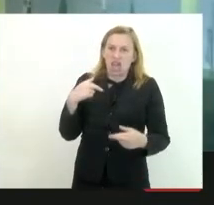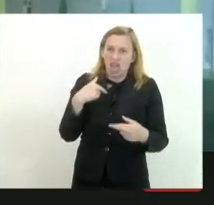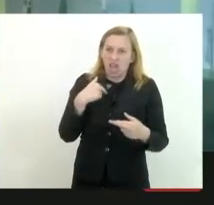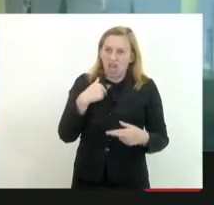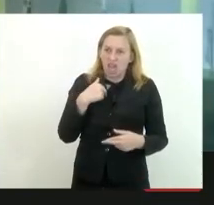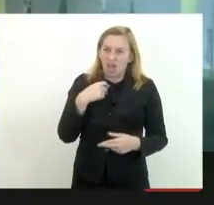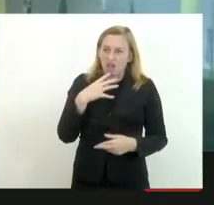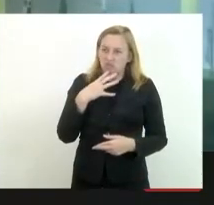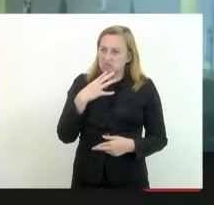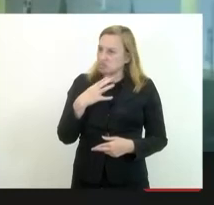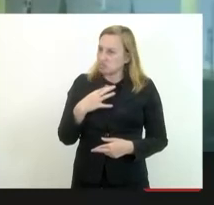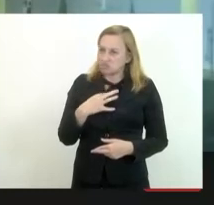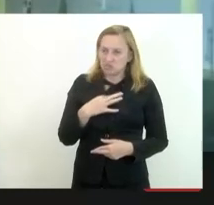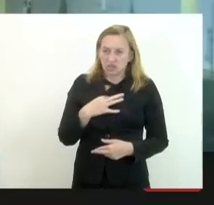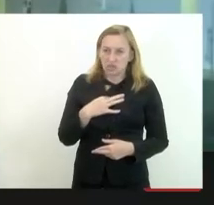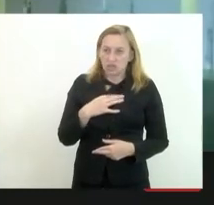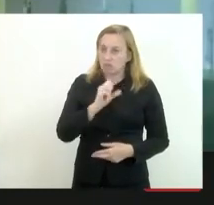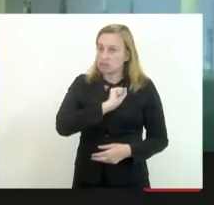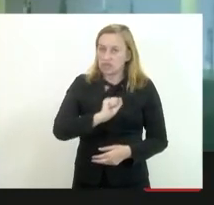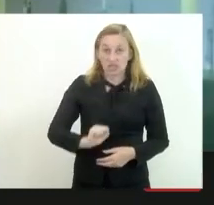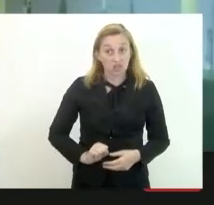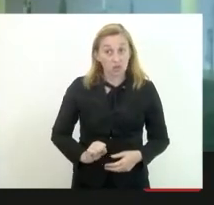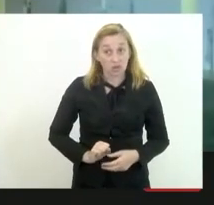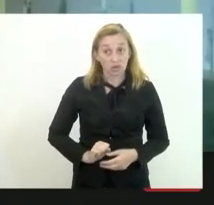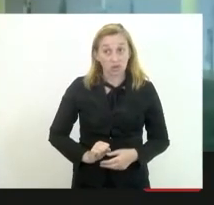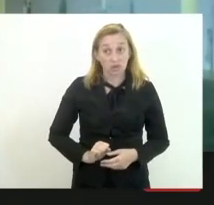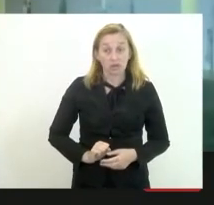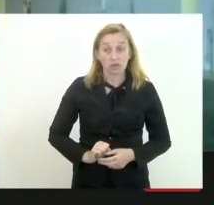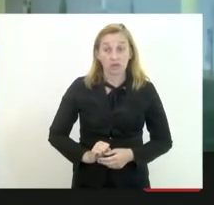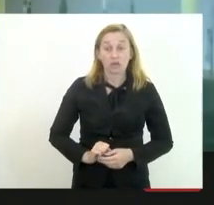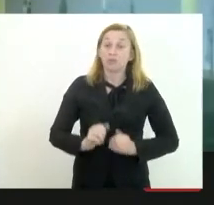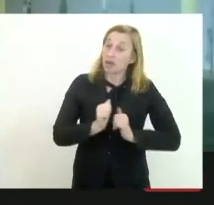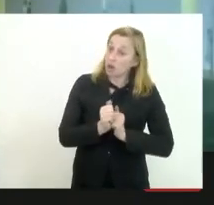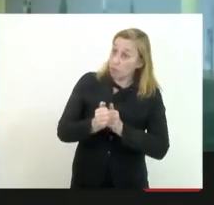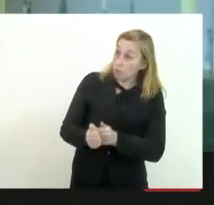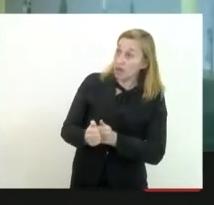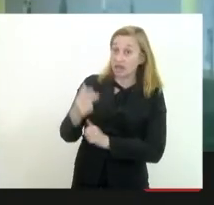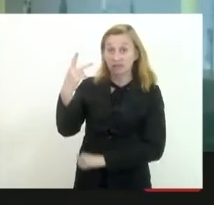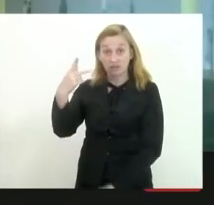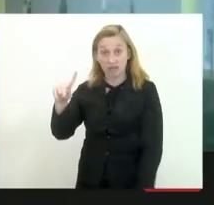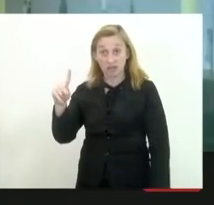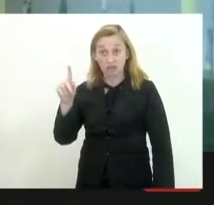reconhecidamente um sacerdote para tal fazer o acompanhamento dela lá.